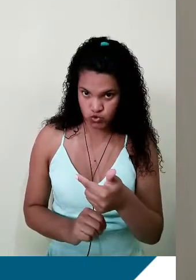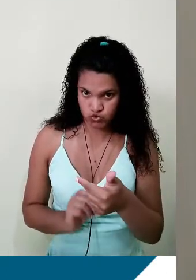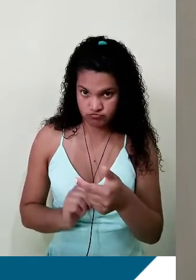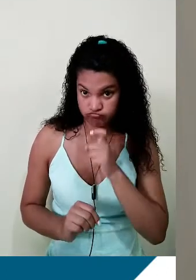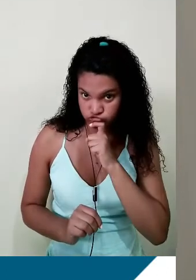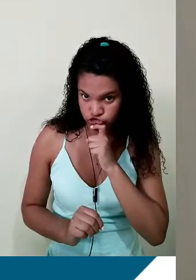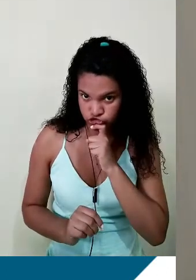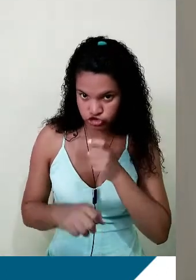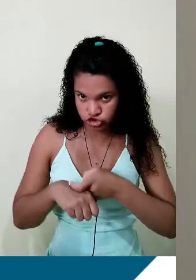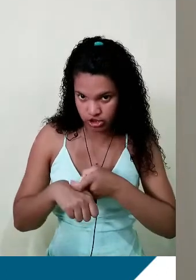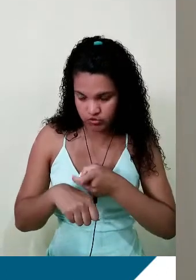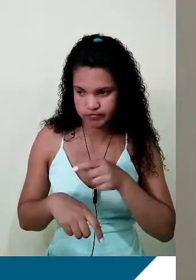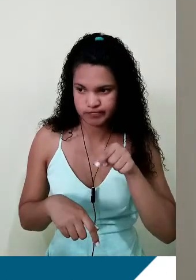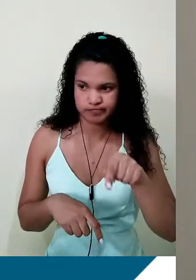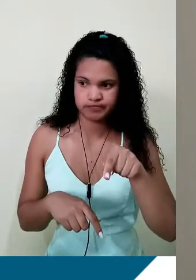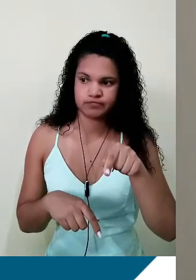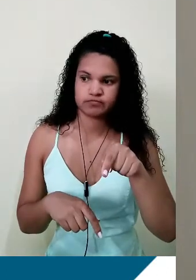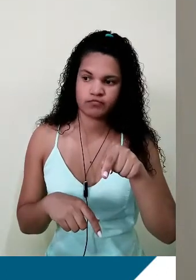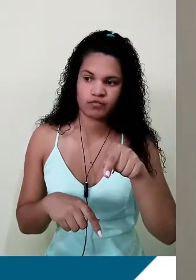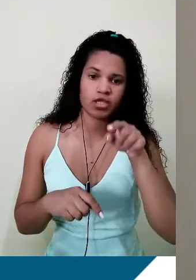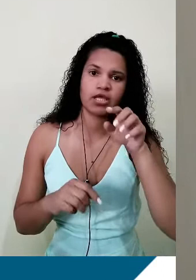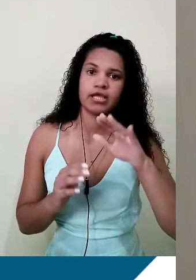até 212.